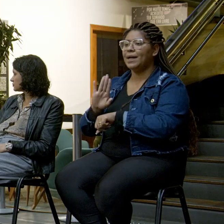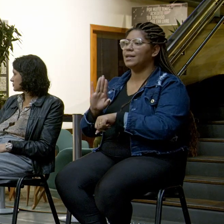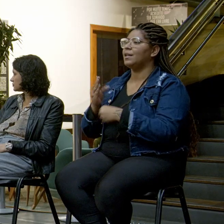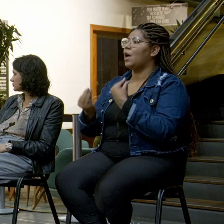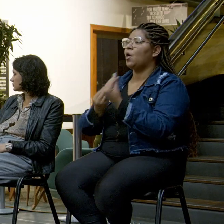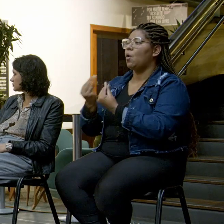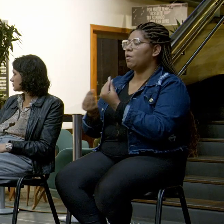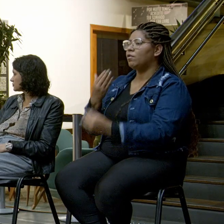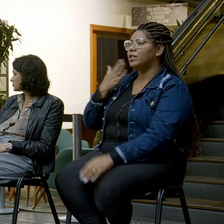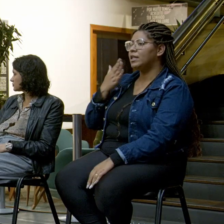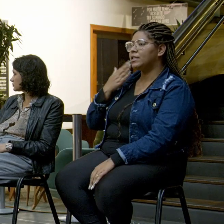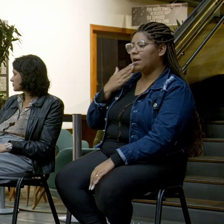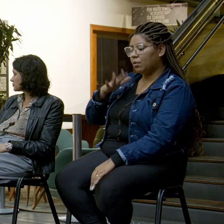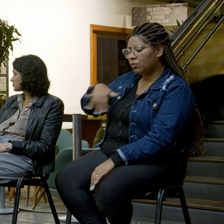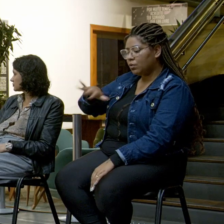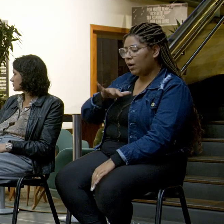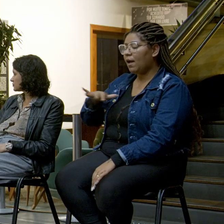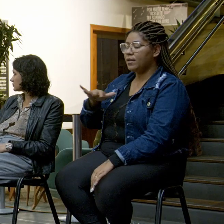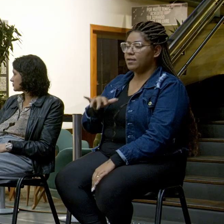entre dominantes e subalternizados.